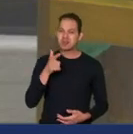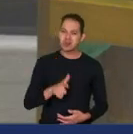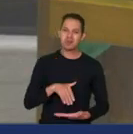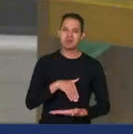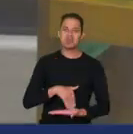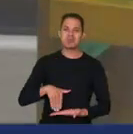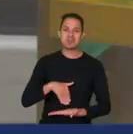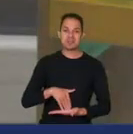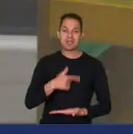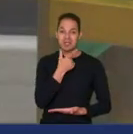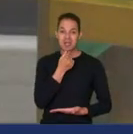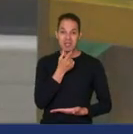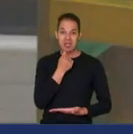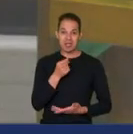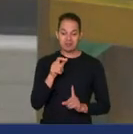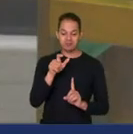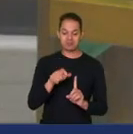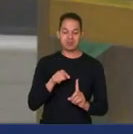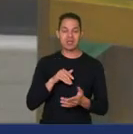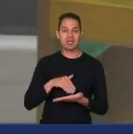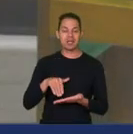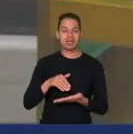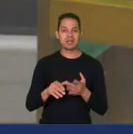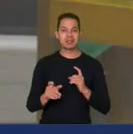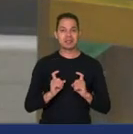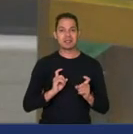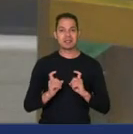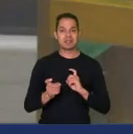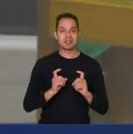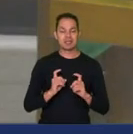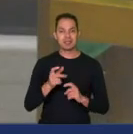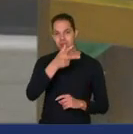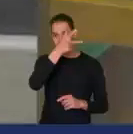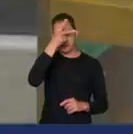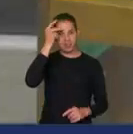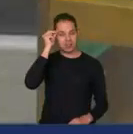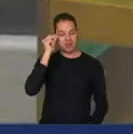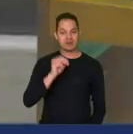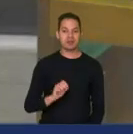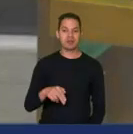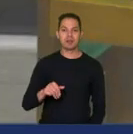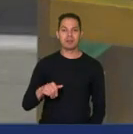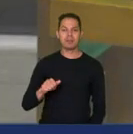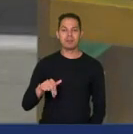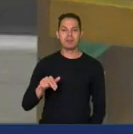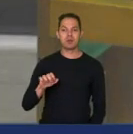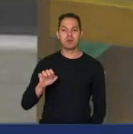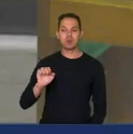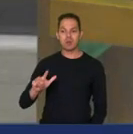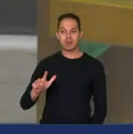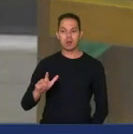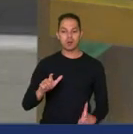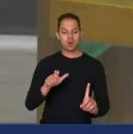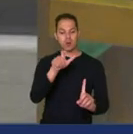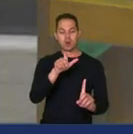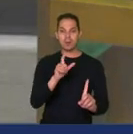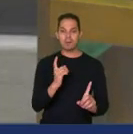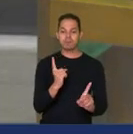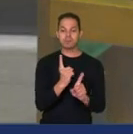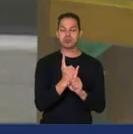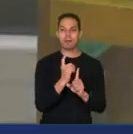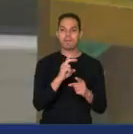de saúde pública da administração do atual prefeito Emanuel Pinheiro foi preso por suspeita de corrupção.